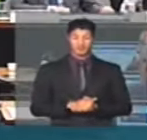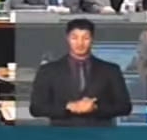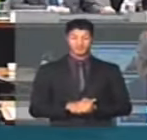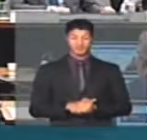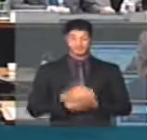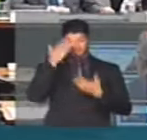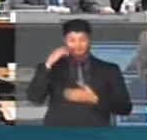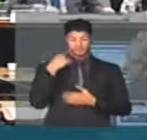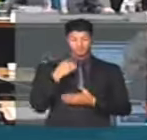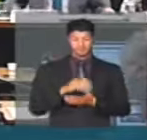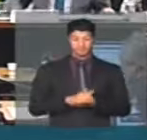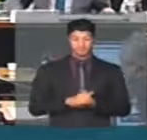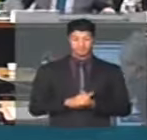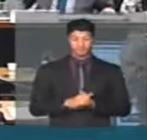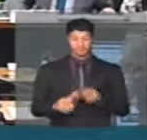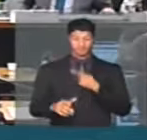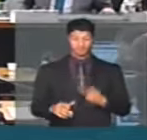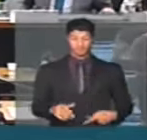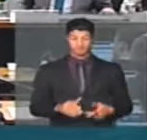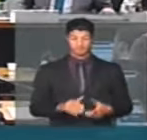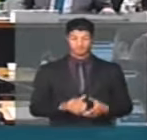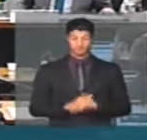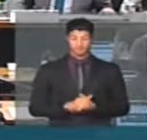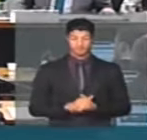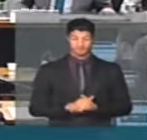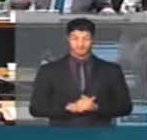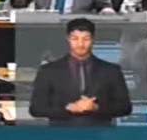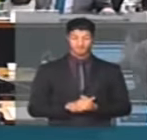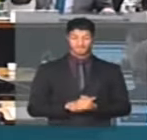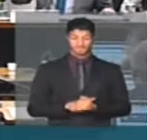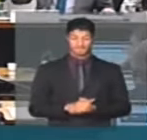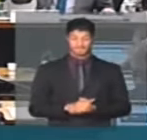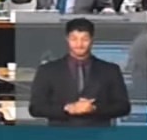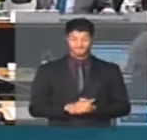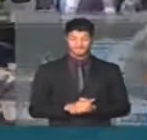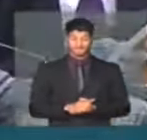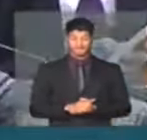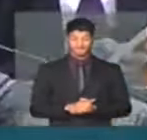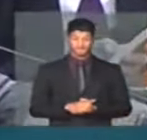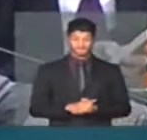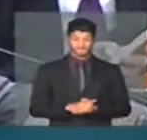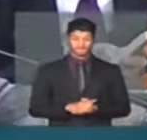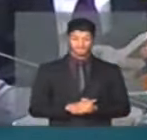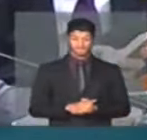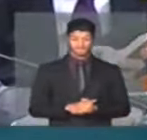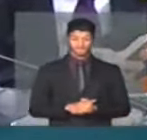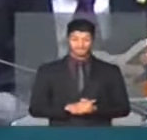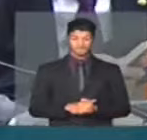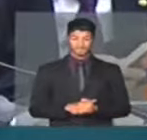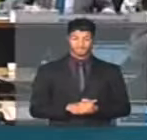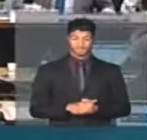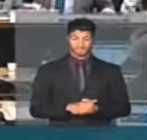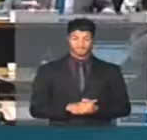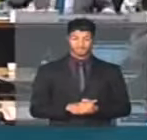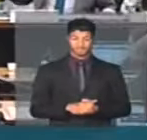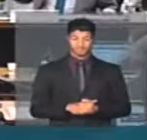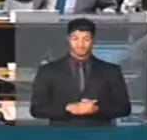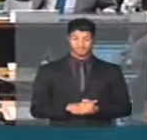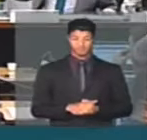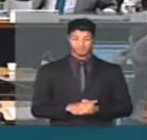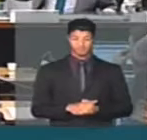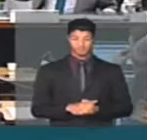Muito obrigado, deputado Arnaldo Faria de Sá. Presidente, eu posso fazer o esclarecimento? Para orientar, eu vou deixar você... 30 segundos. Vou deixar. Para orientar.